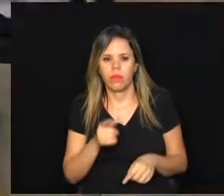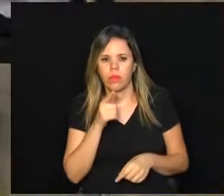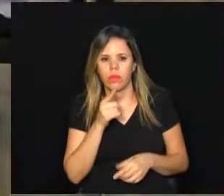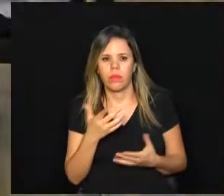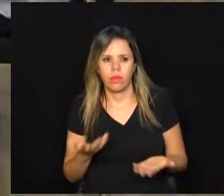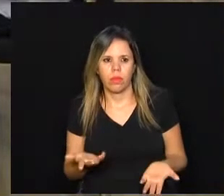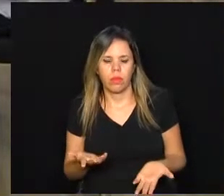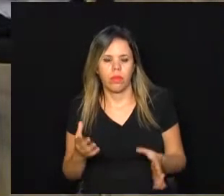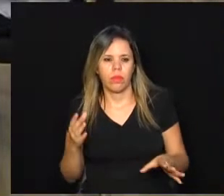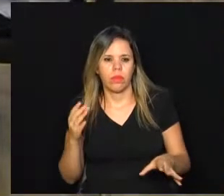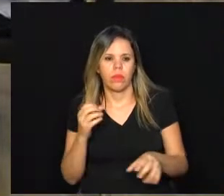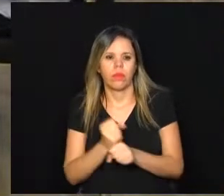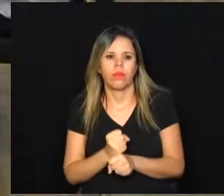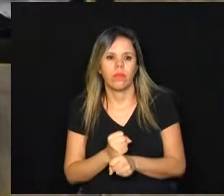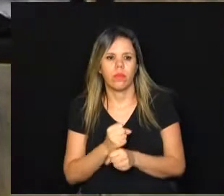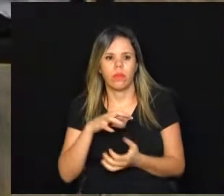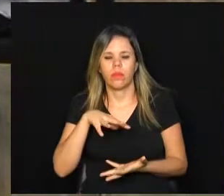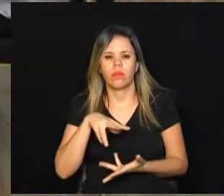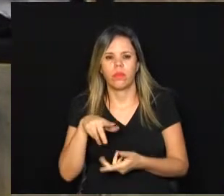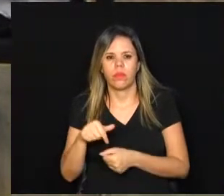0,5% no total do planeta.